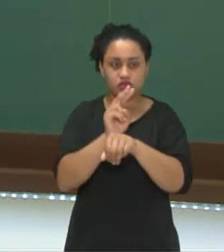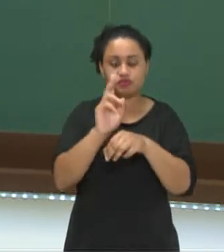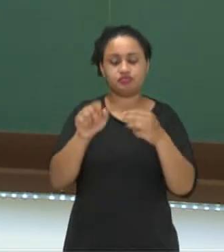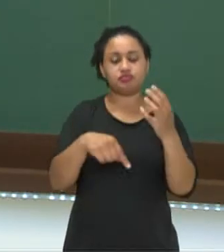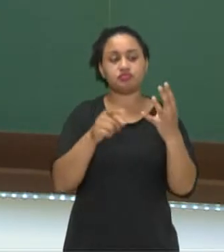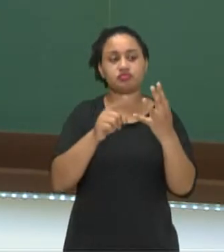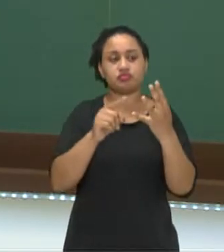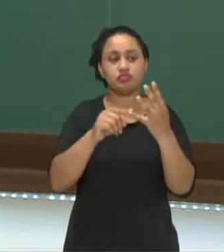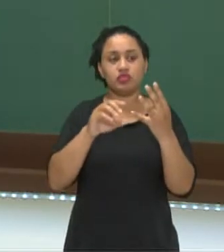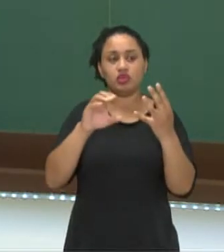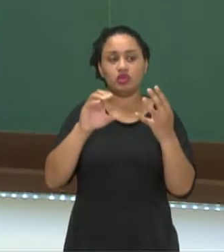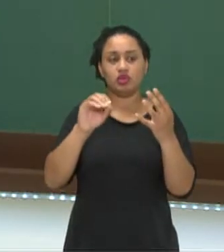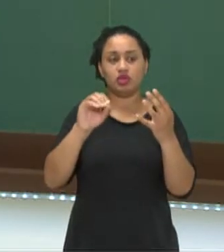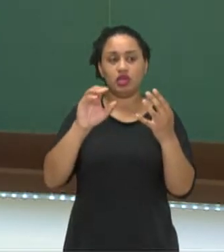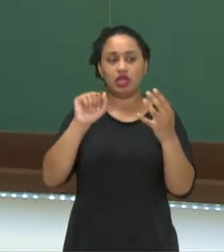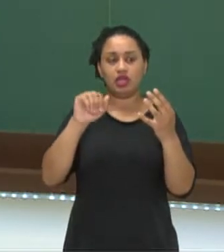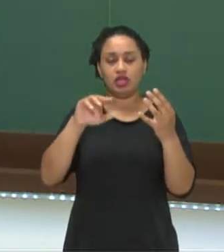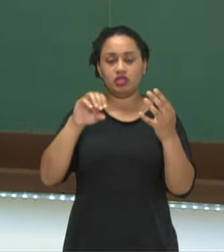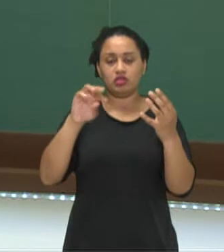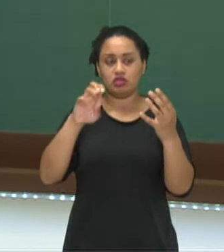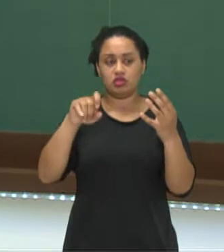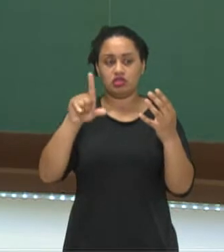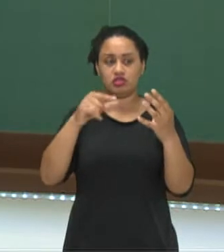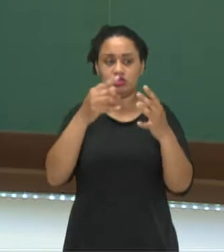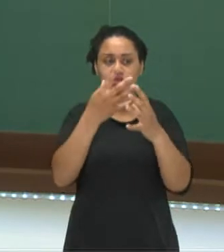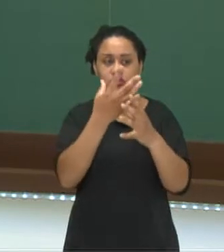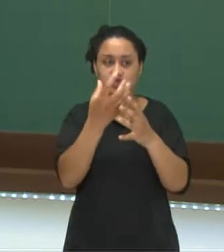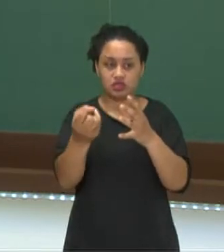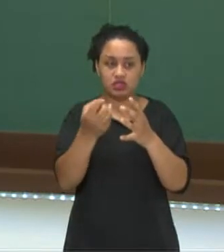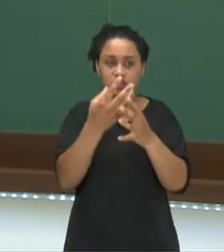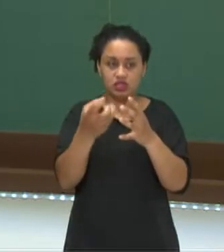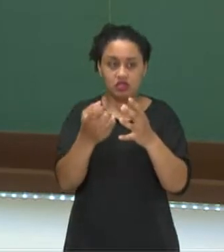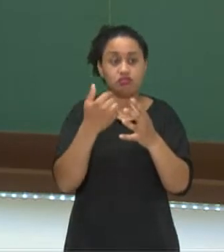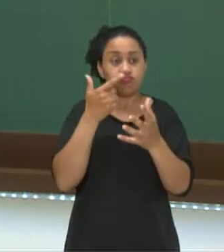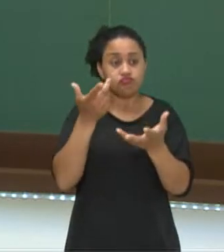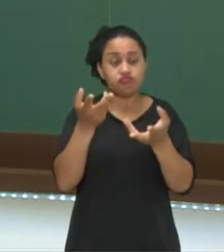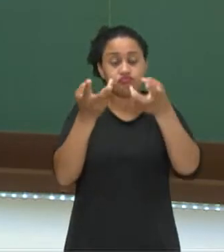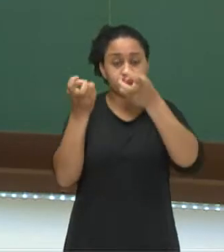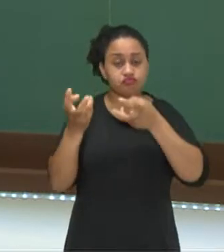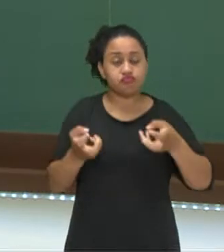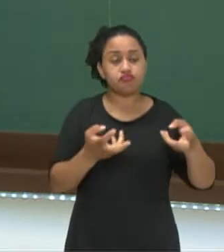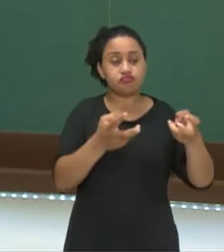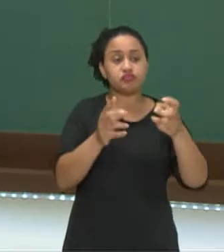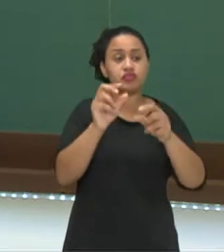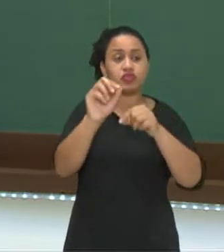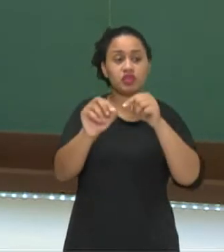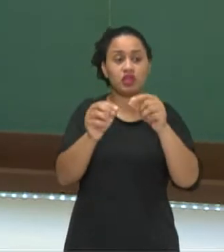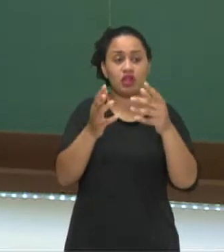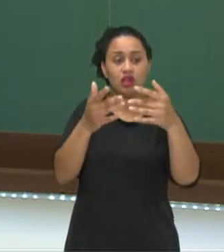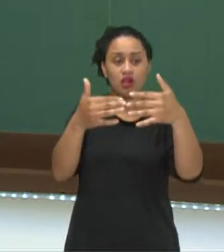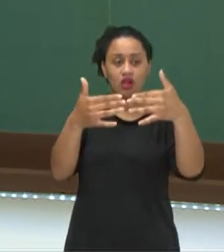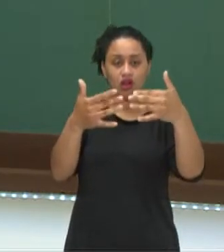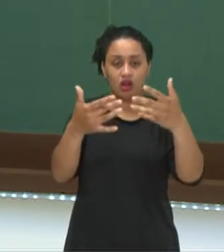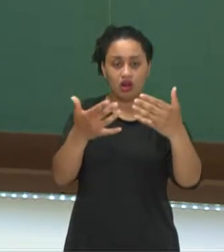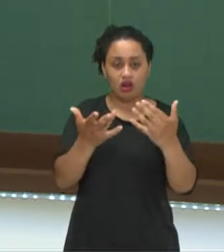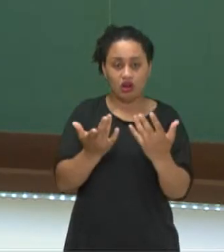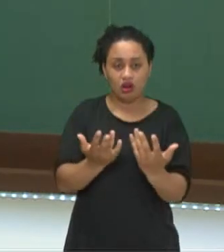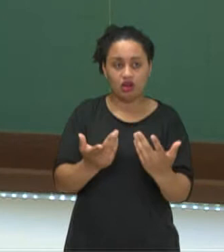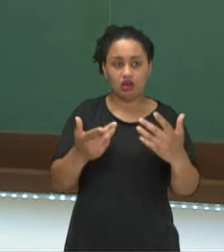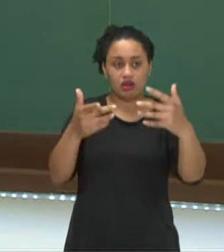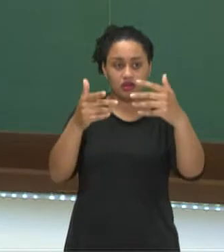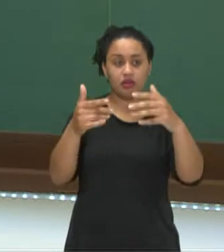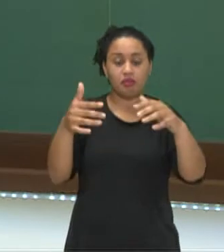E o coanócito é a filtração. Então, observem ali que o flagelo dessa célula